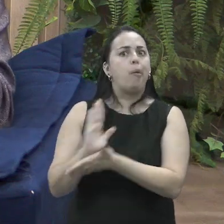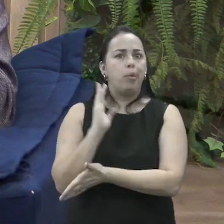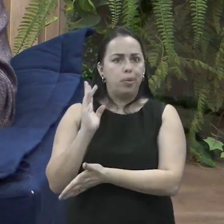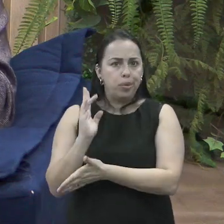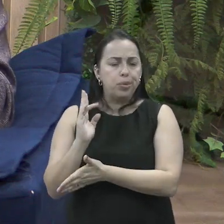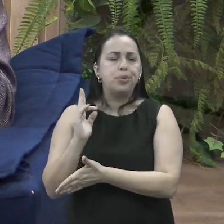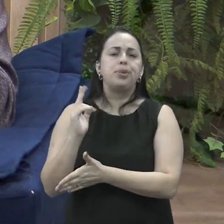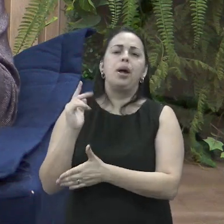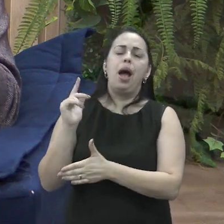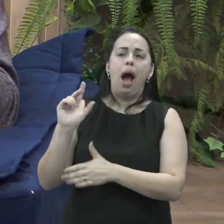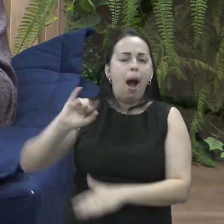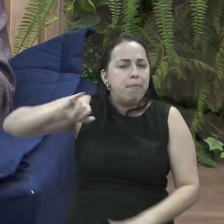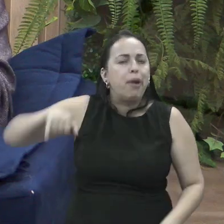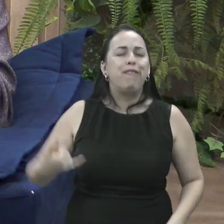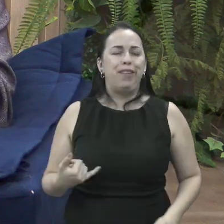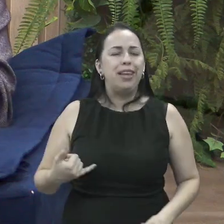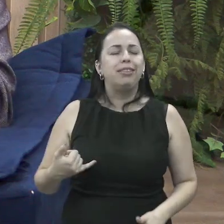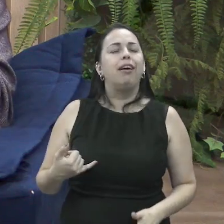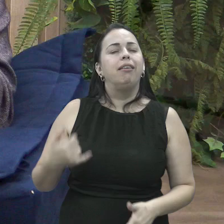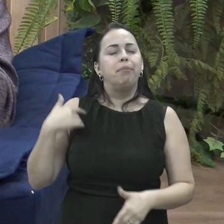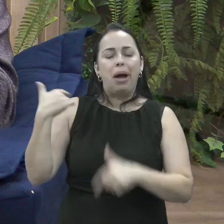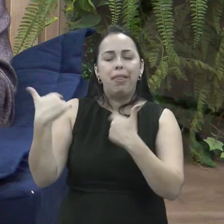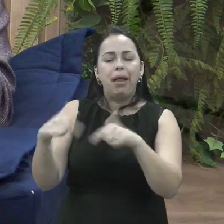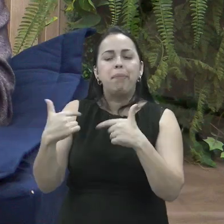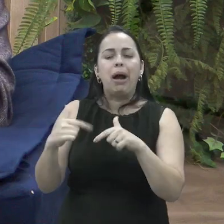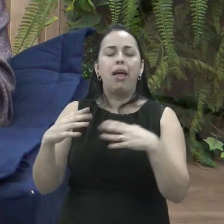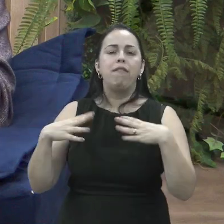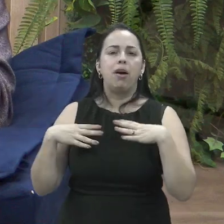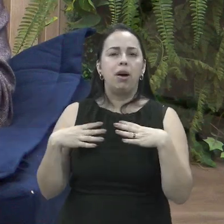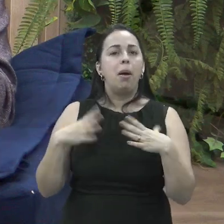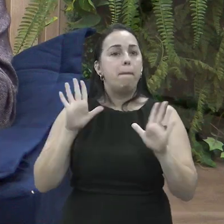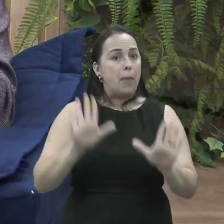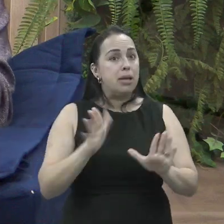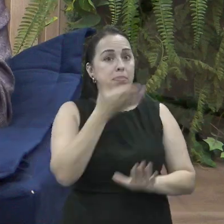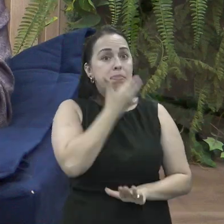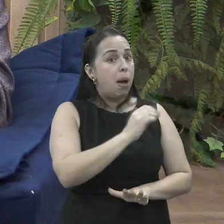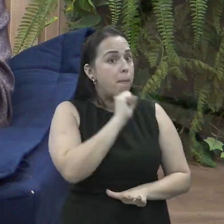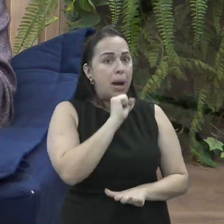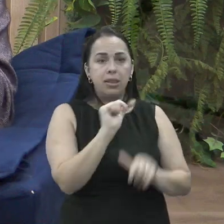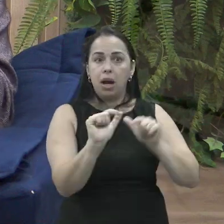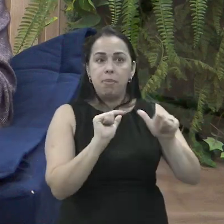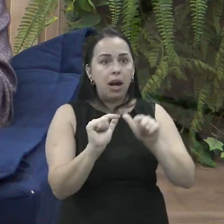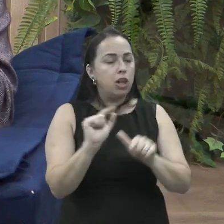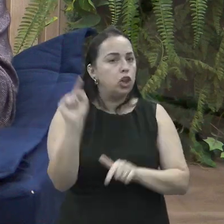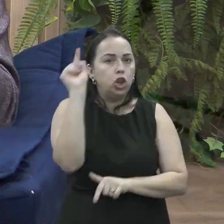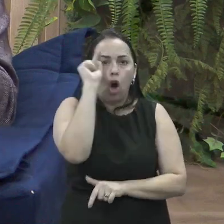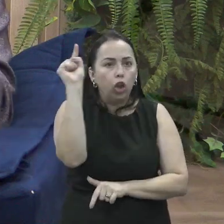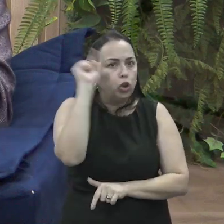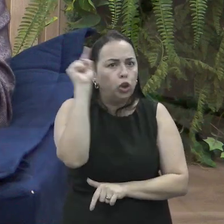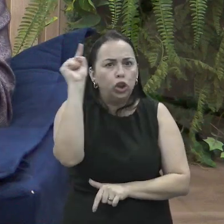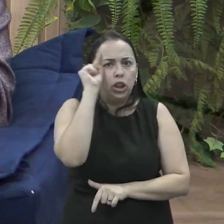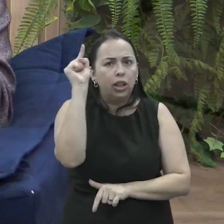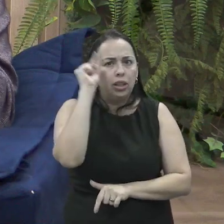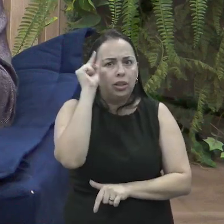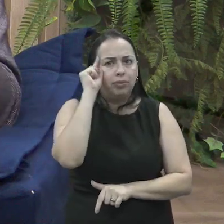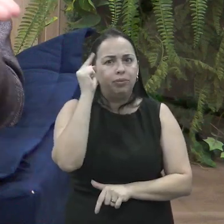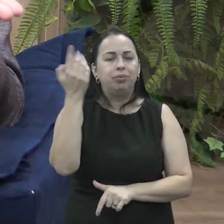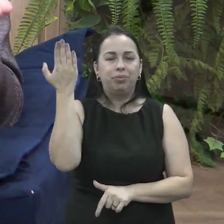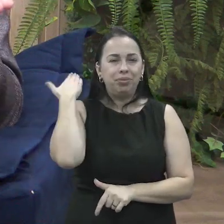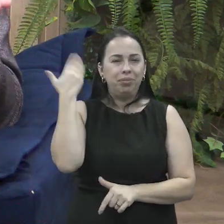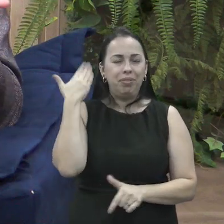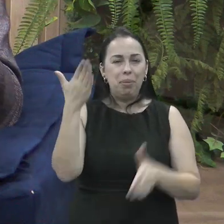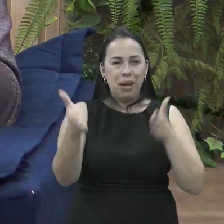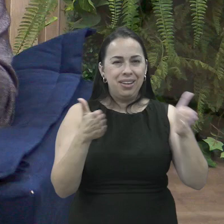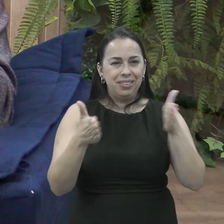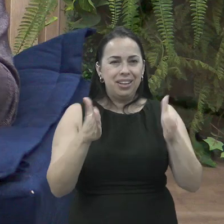se locupletando do poder, fazendo bobagens, mas eu venho de uma geração onde o meu pai trabalhava praticamente todos os dias. Na época da lei